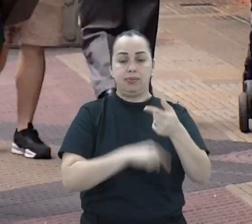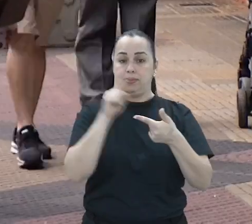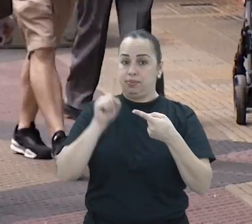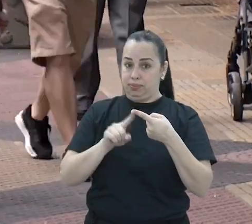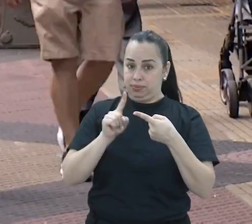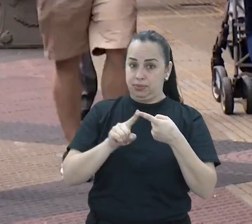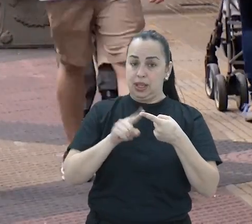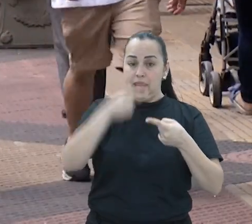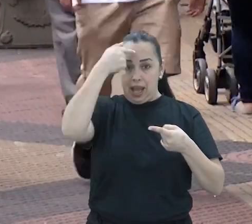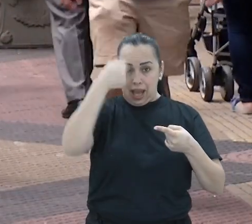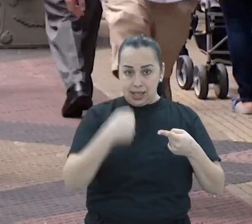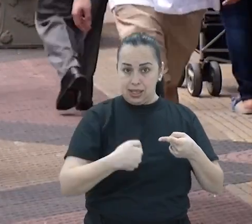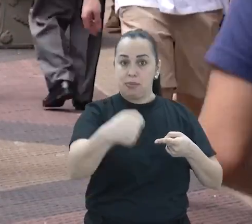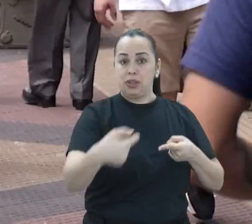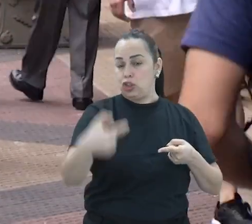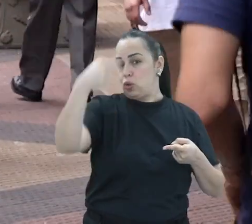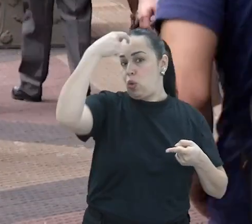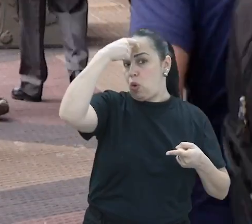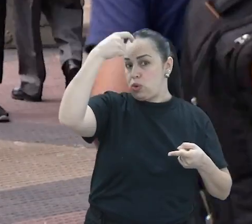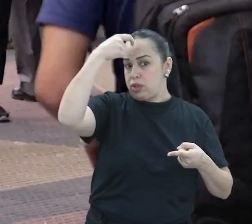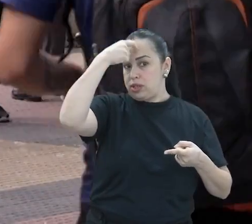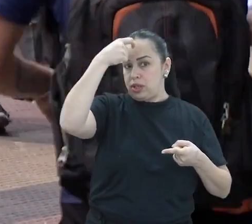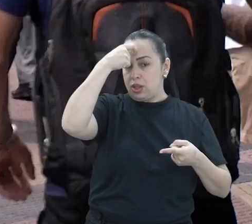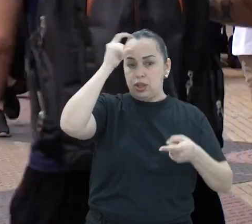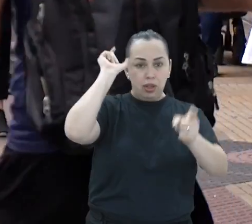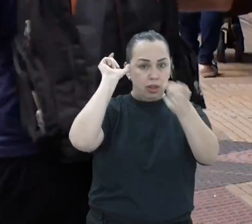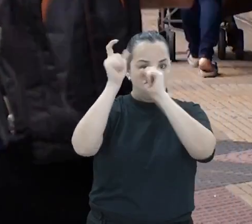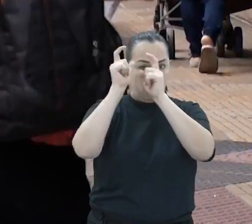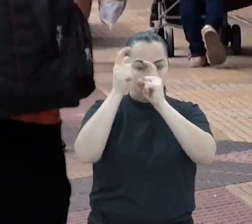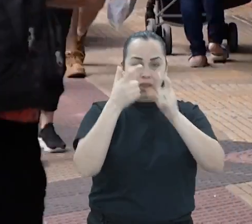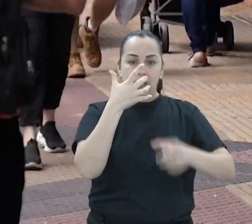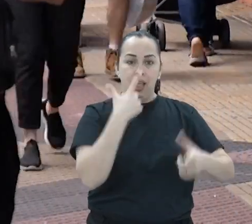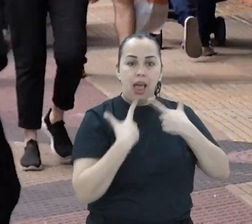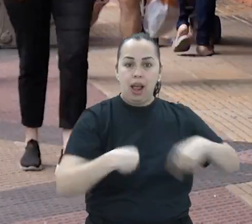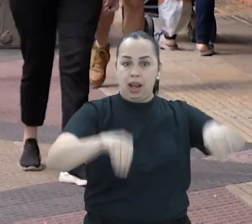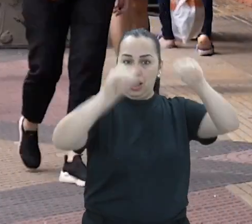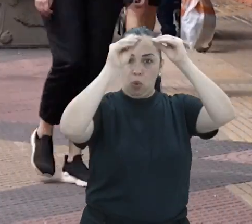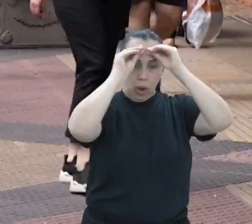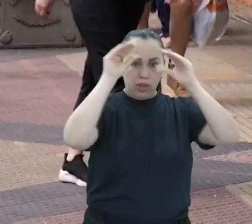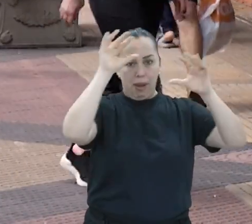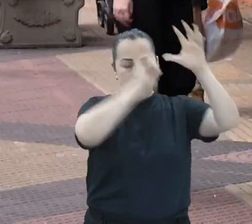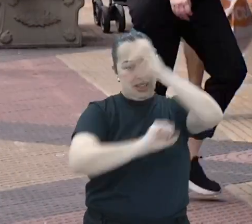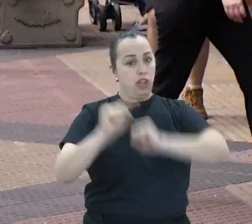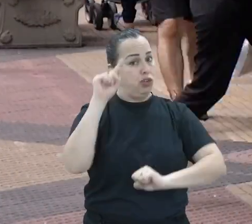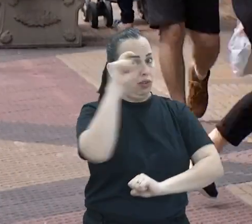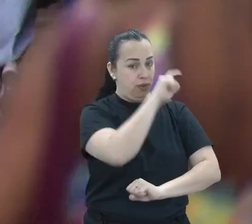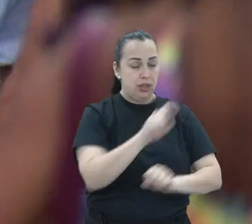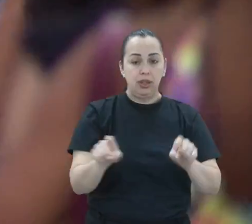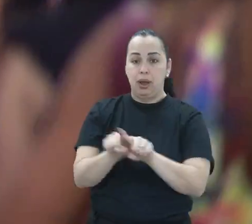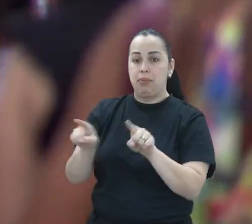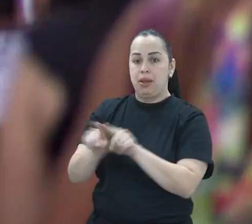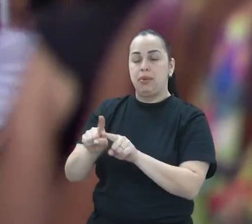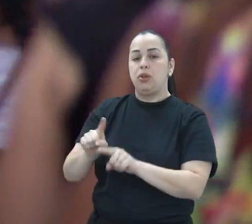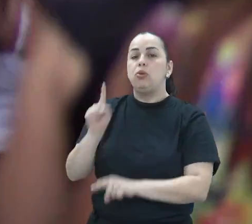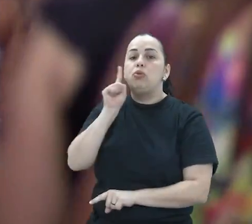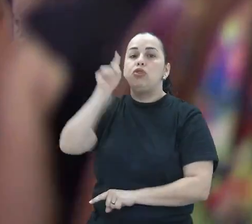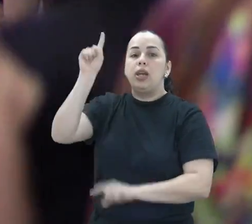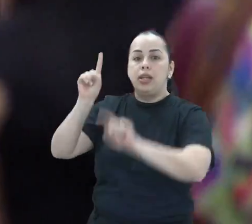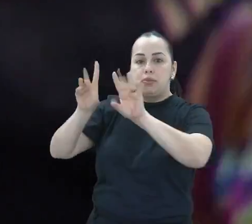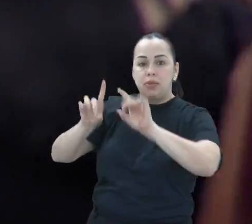aprovados. São elas a Semana de Conscientização do Transtorno do Desenvolvimento da Linguagem e o Dia